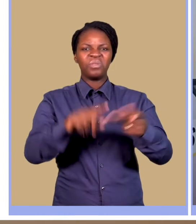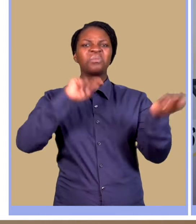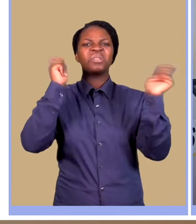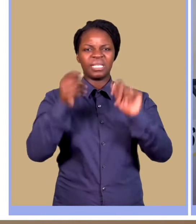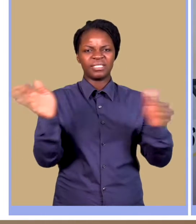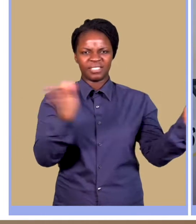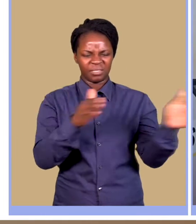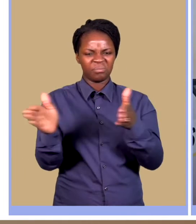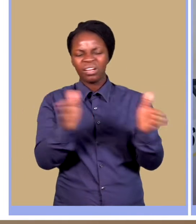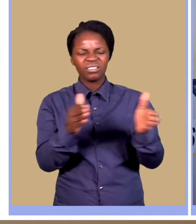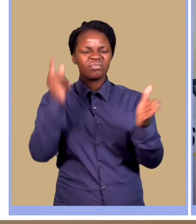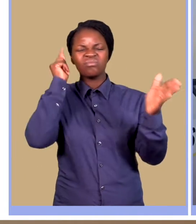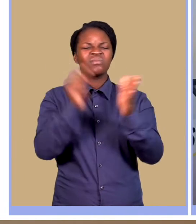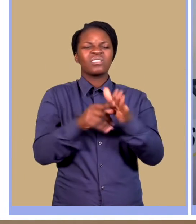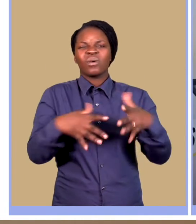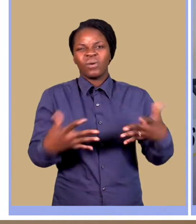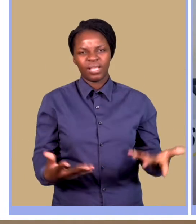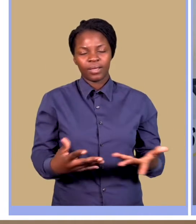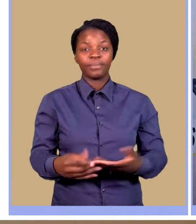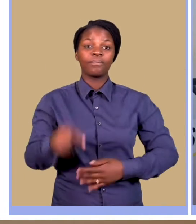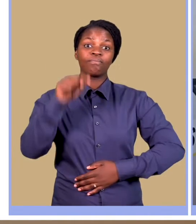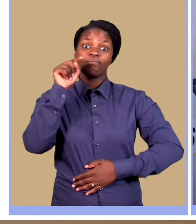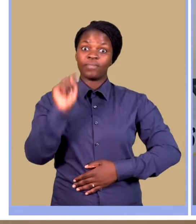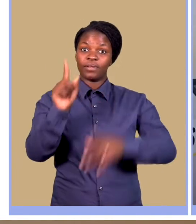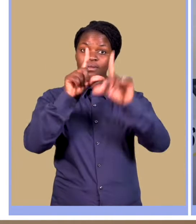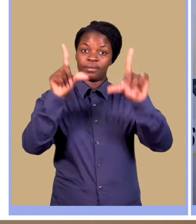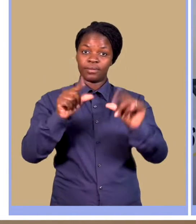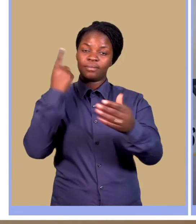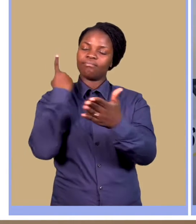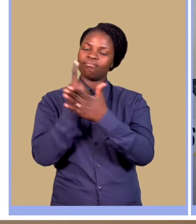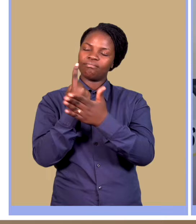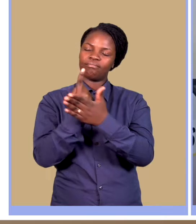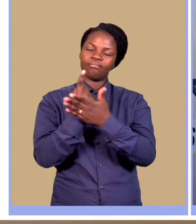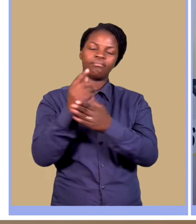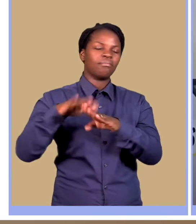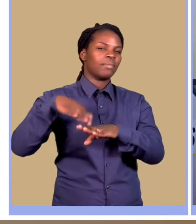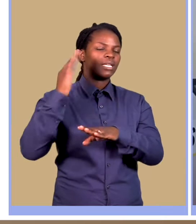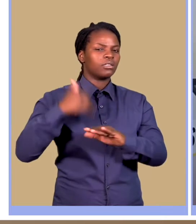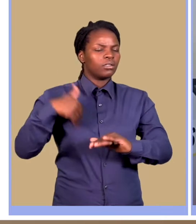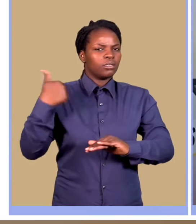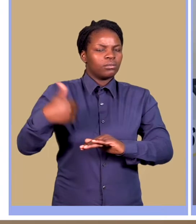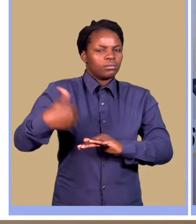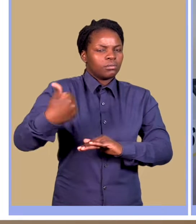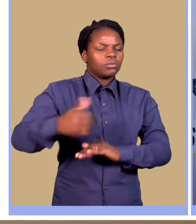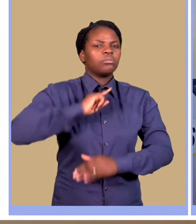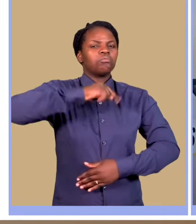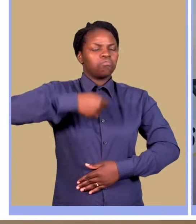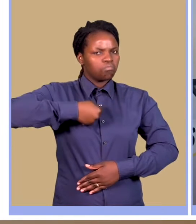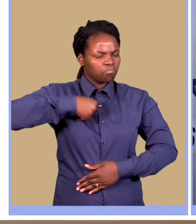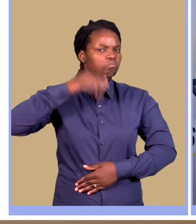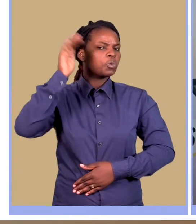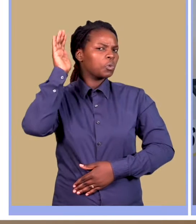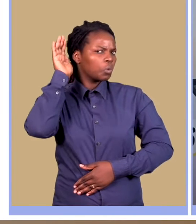viver a cada dia que passa. Fala-se muito da ação climática, fala-se de mudanças climáticas, fala-se também